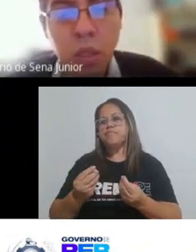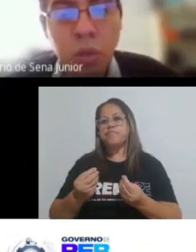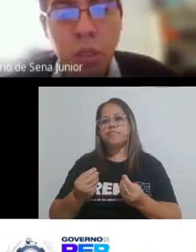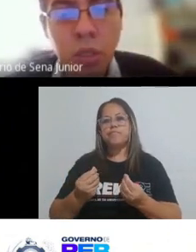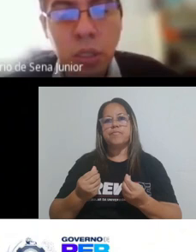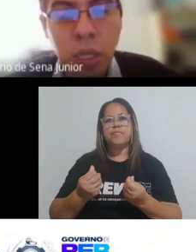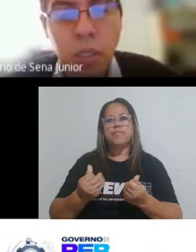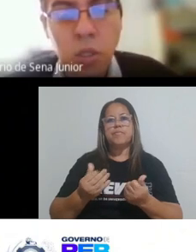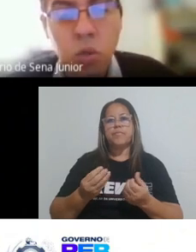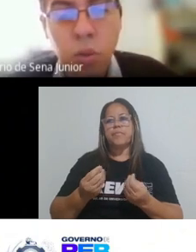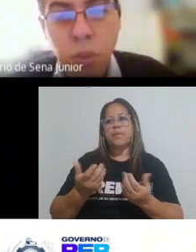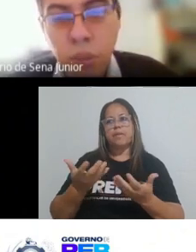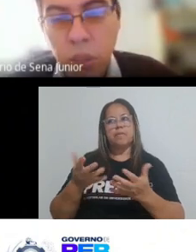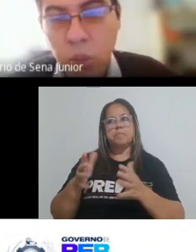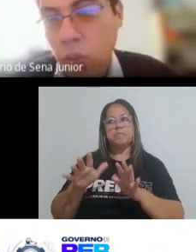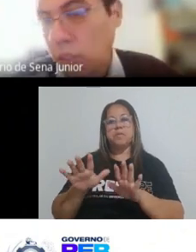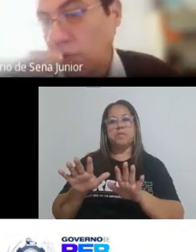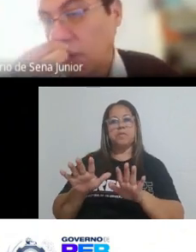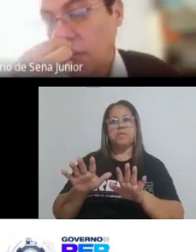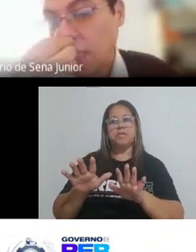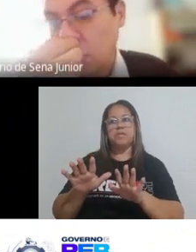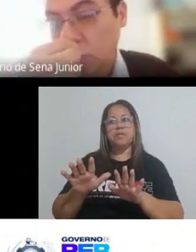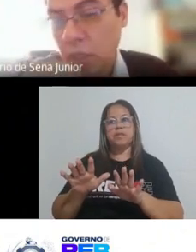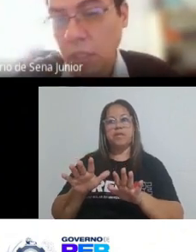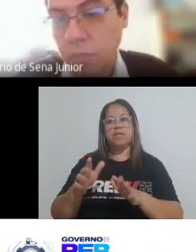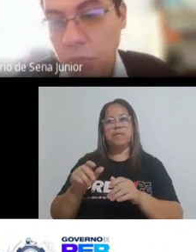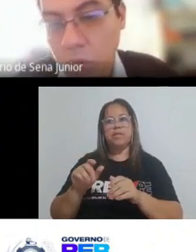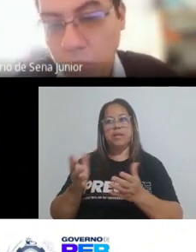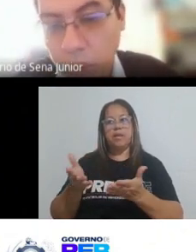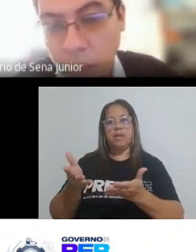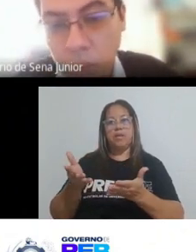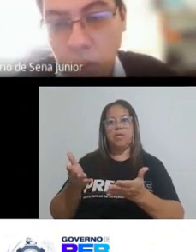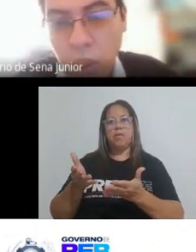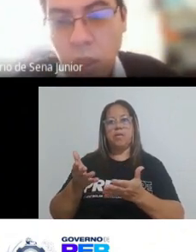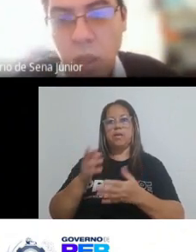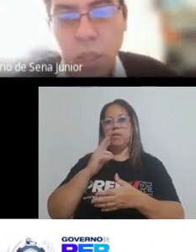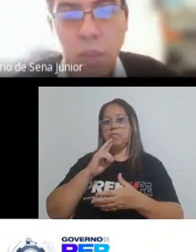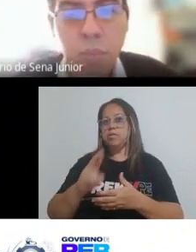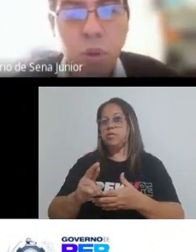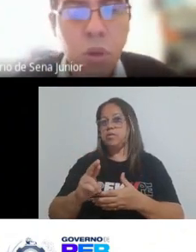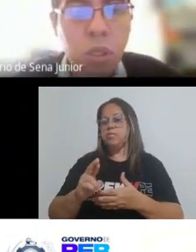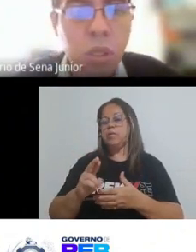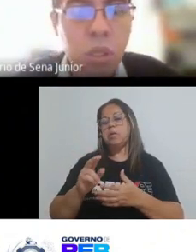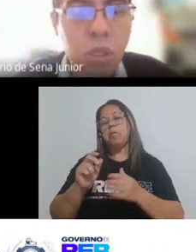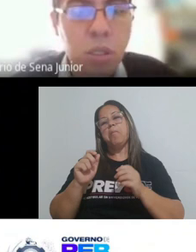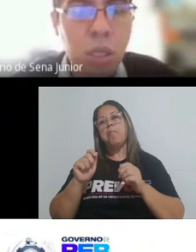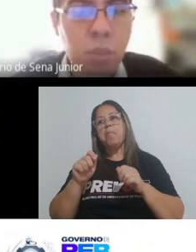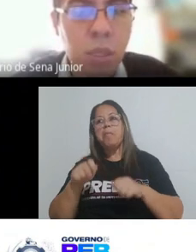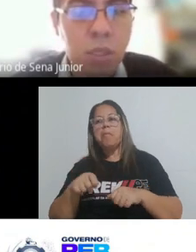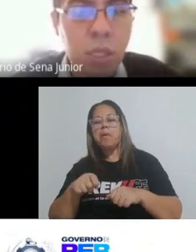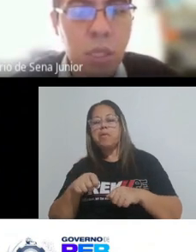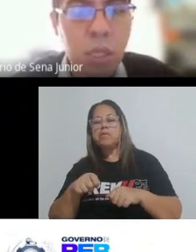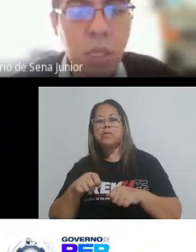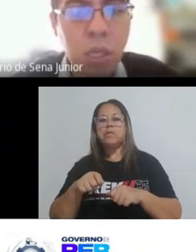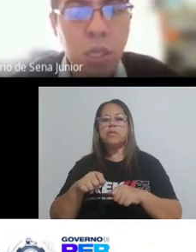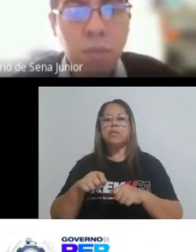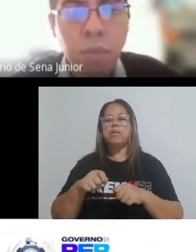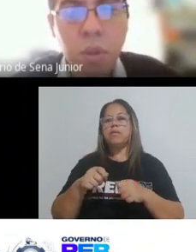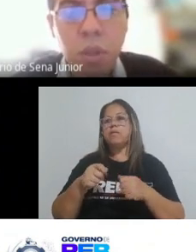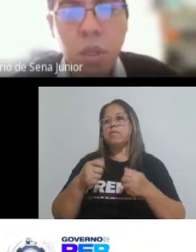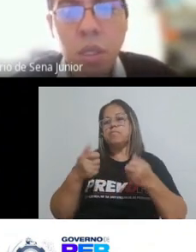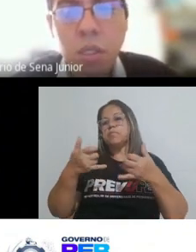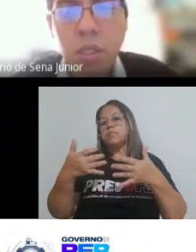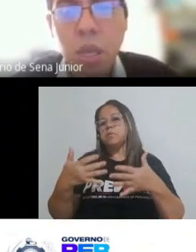quiser se comprometer com essa avaliação nesse primeiro momento, ele pode estabelecer que